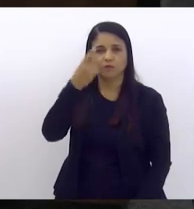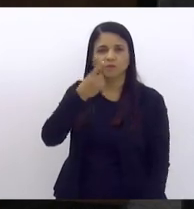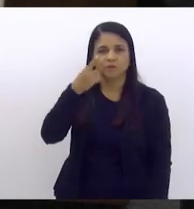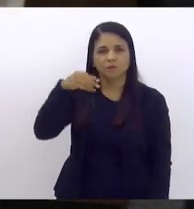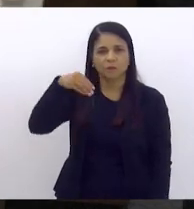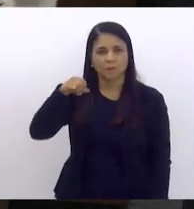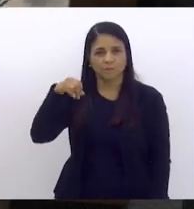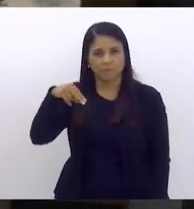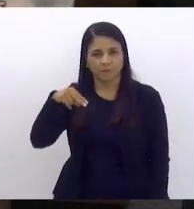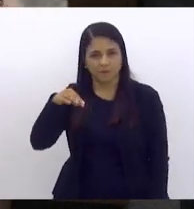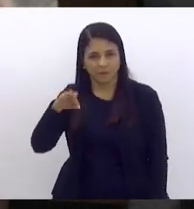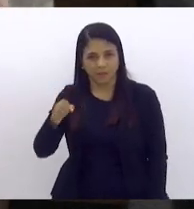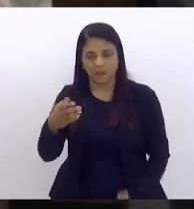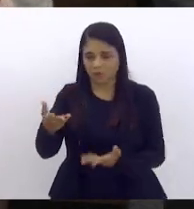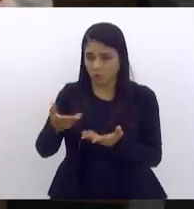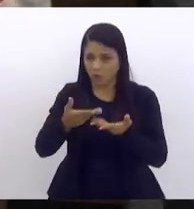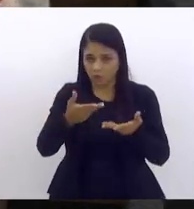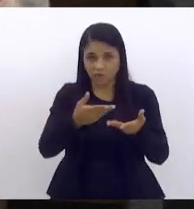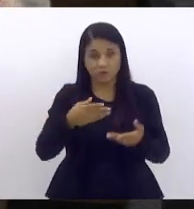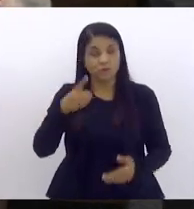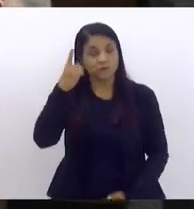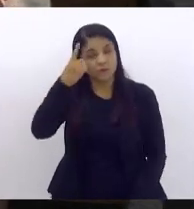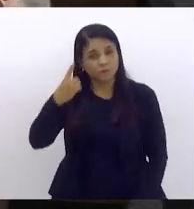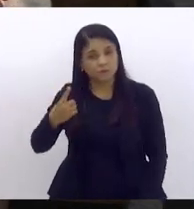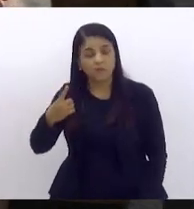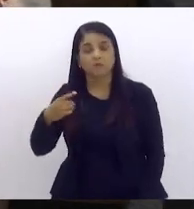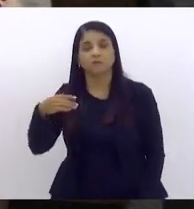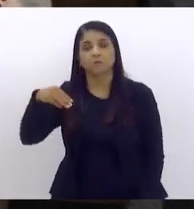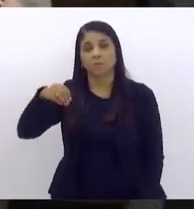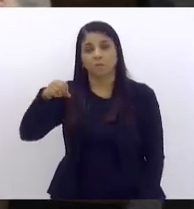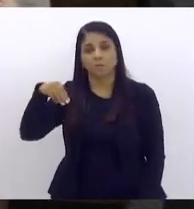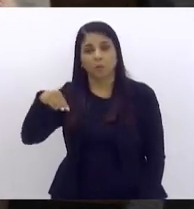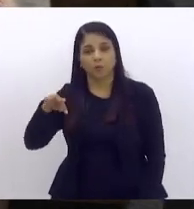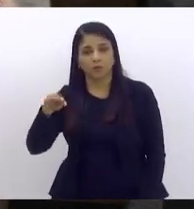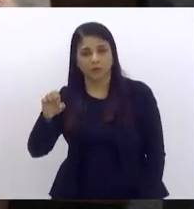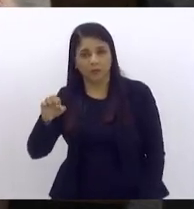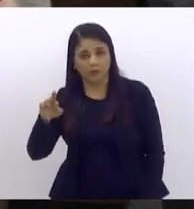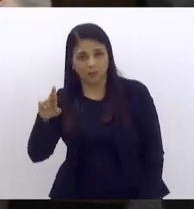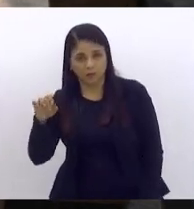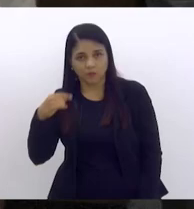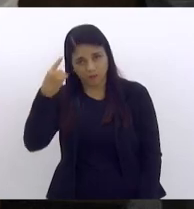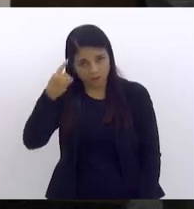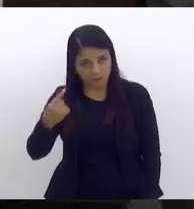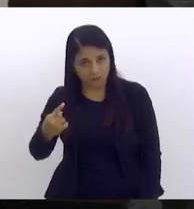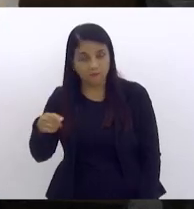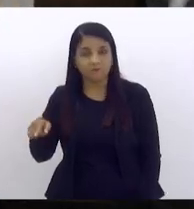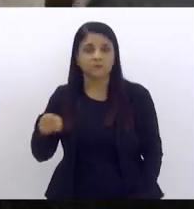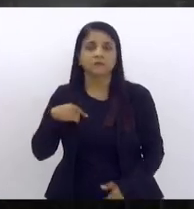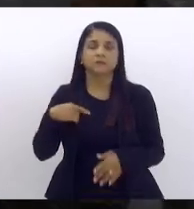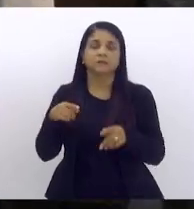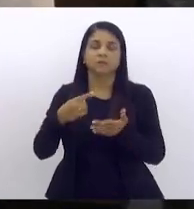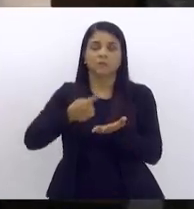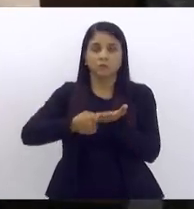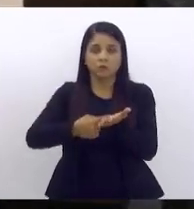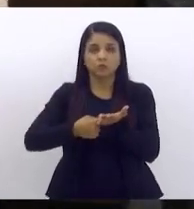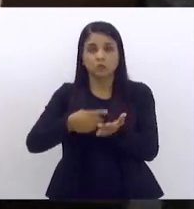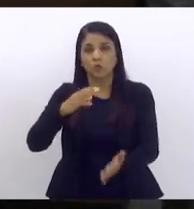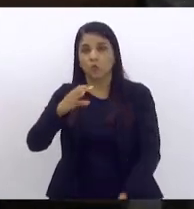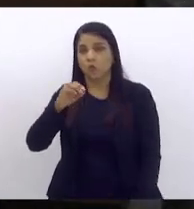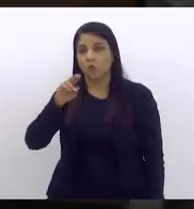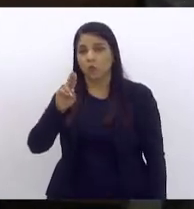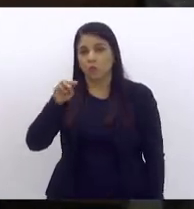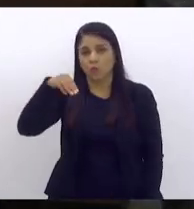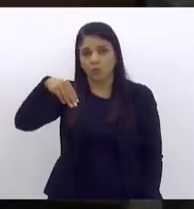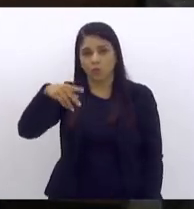deputada Dani Monteiro, para que a gente também faça um cumpra-se com relação a dignidade menstrual. Eu não tenho dúvida